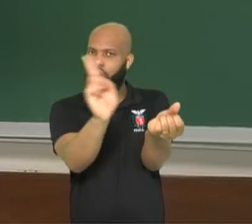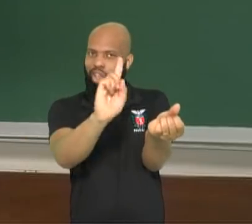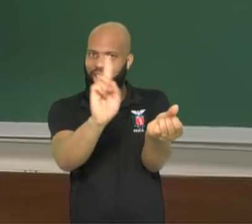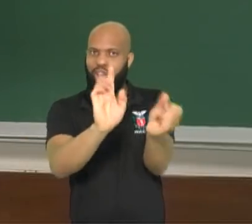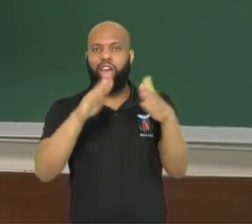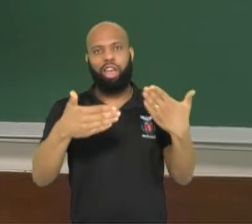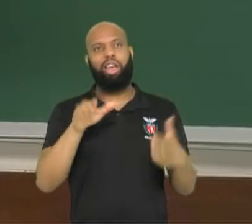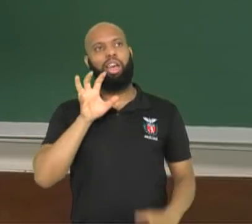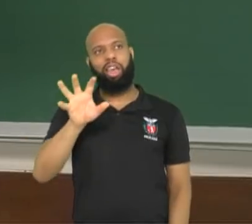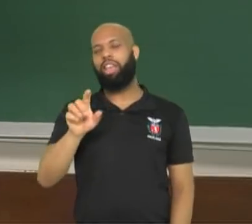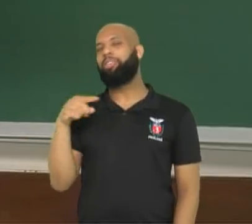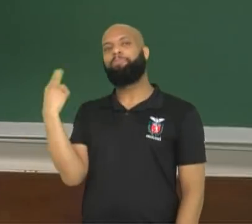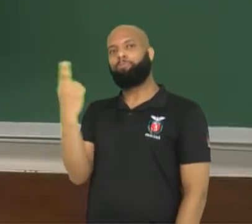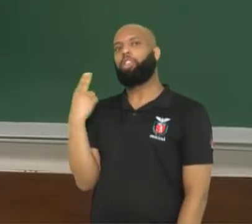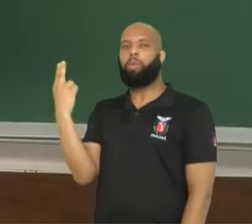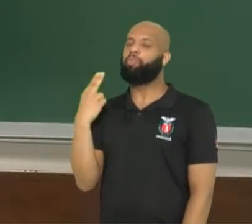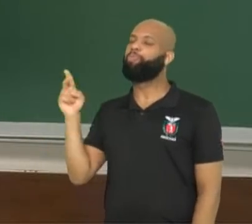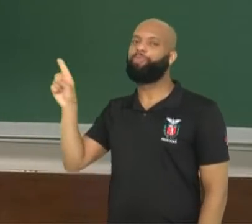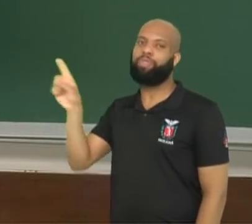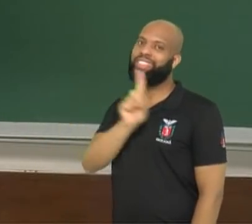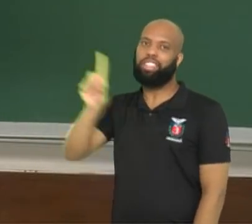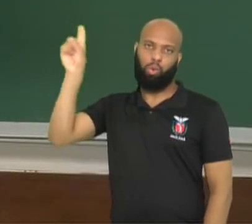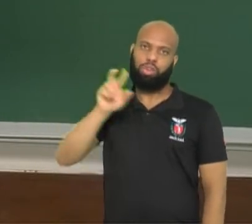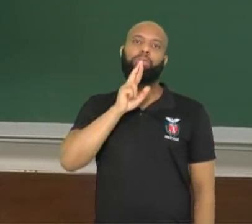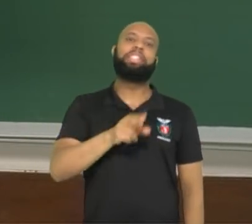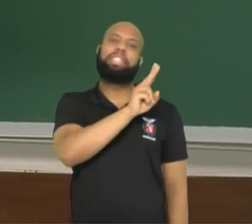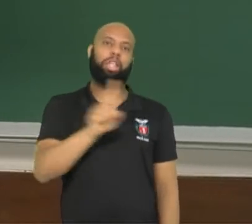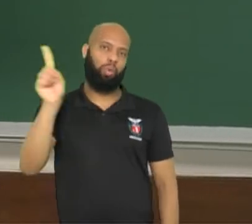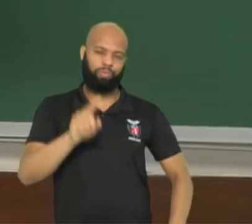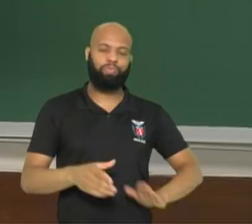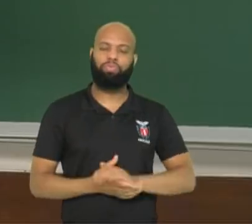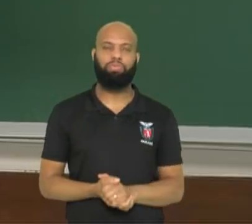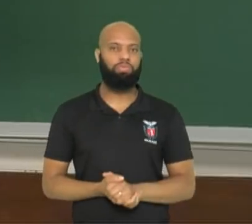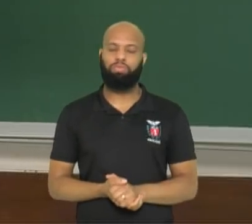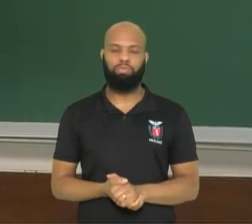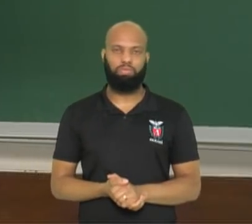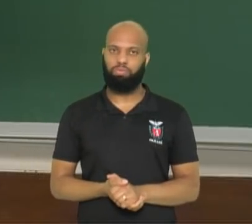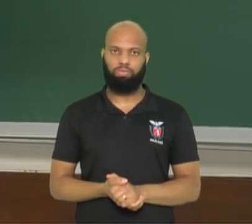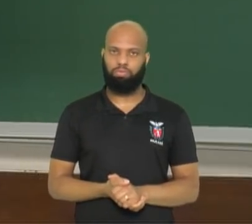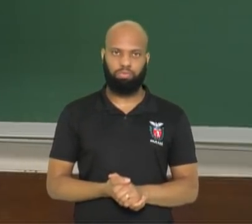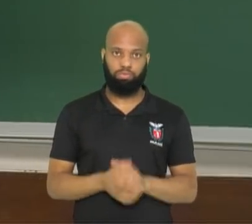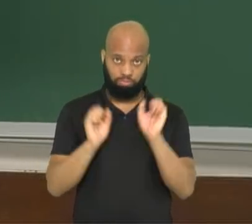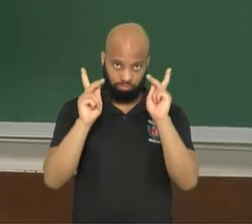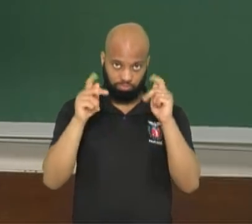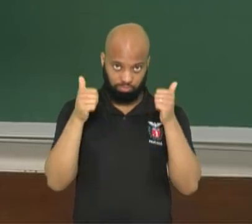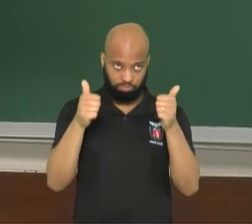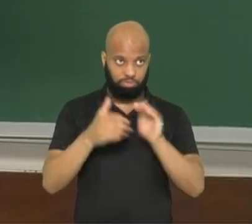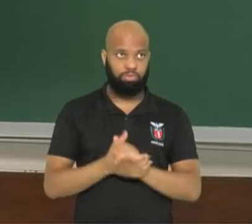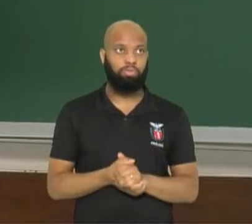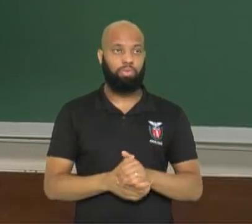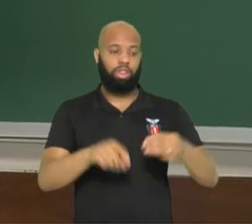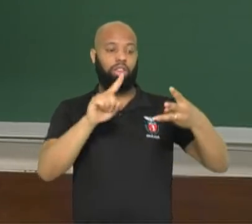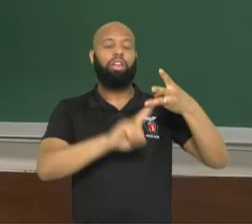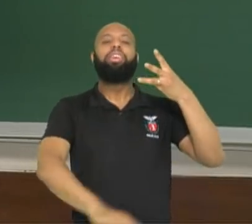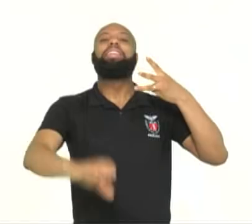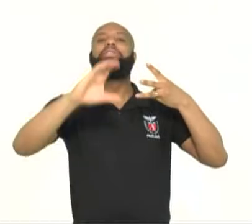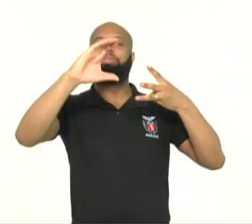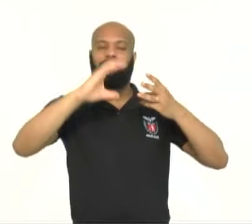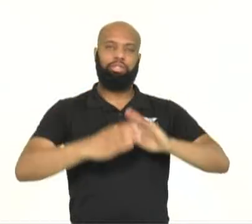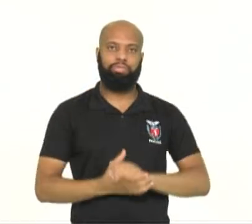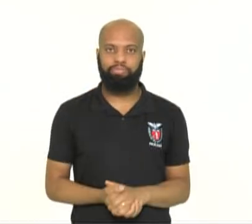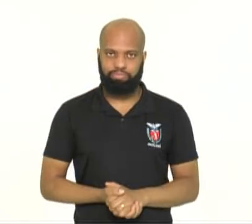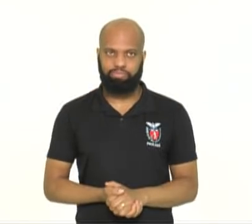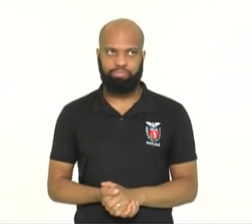6. Então, essa possibilidade para um dado não existe, ok? E aí, a